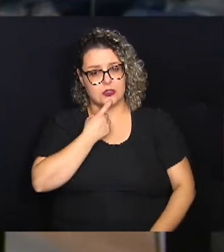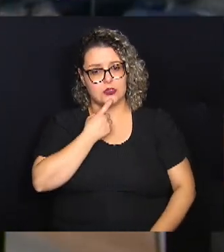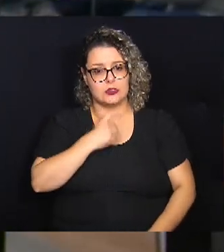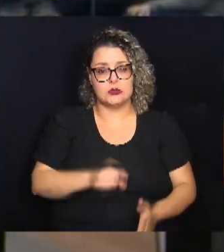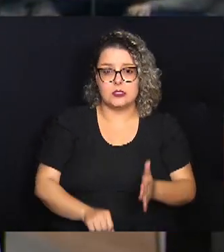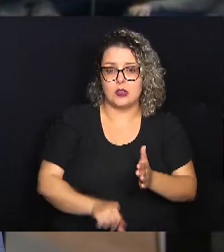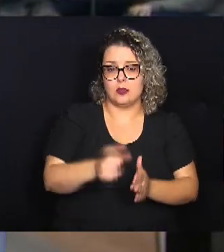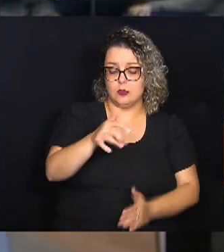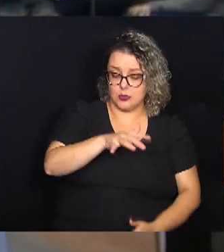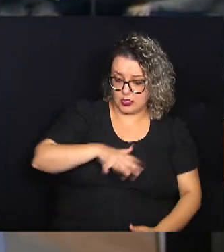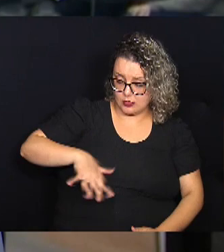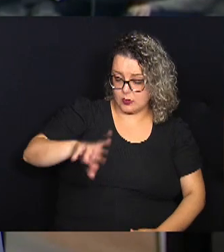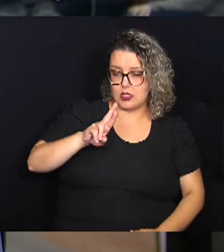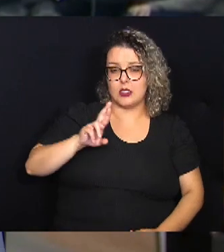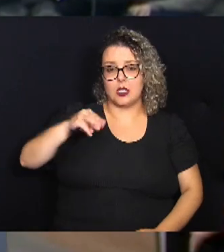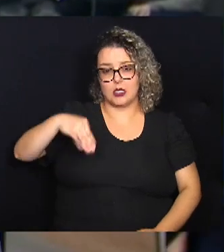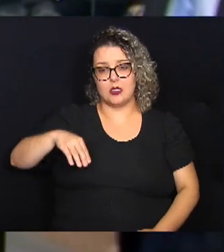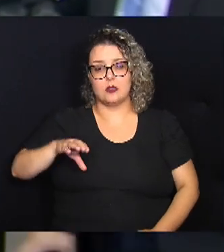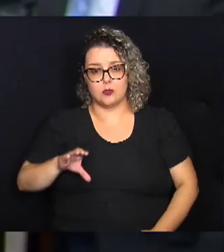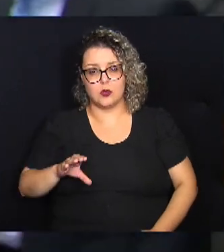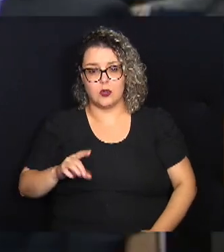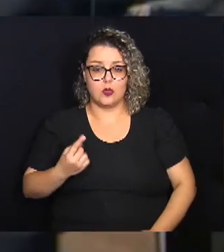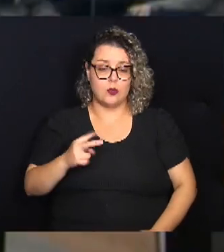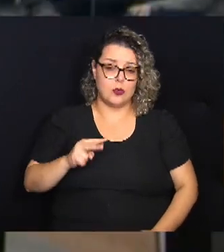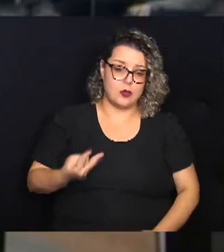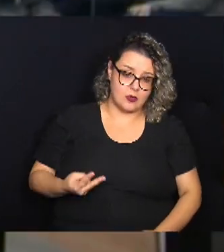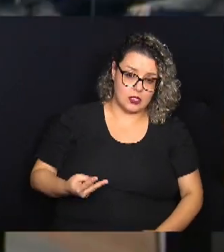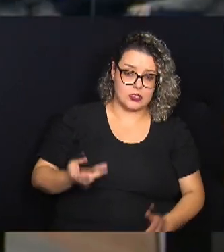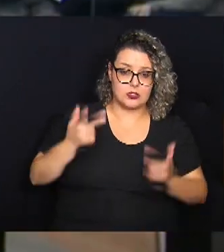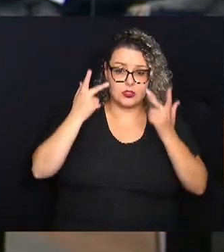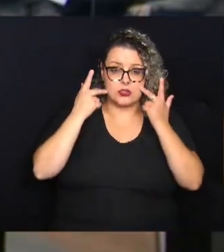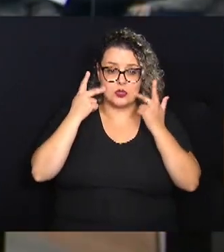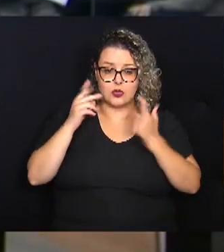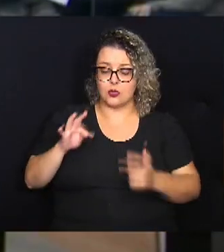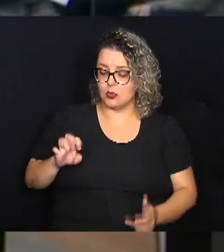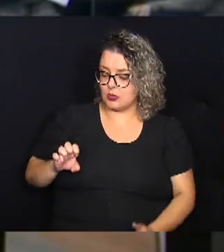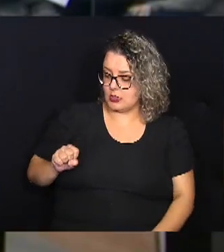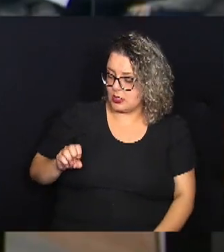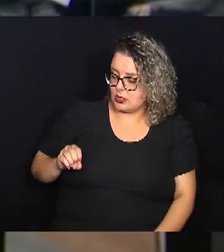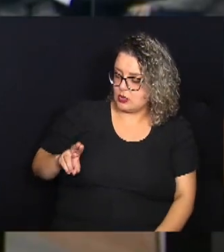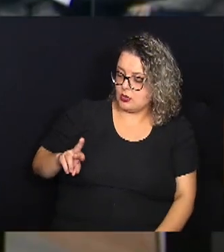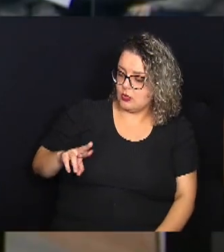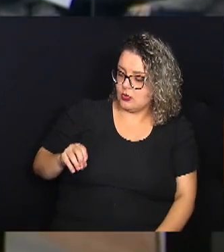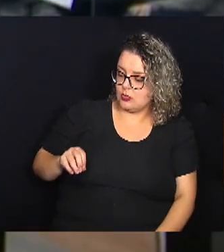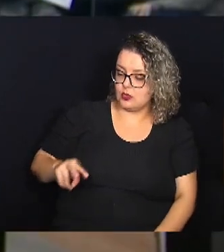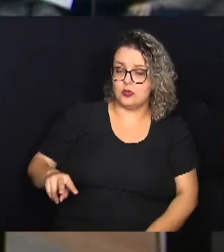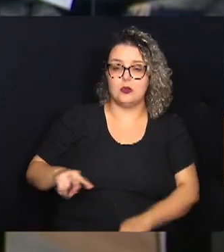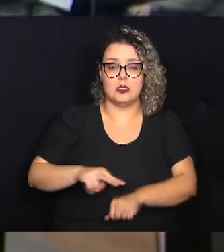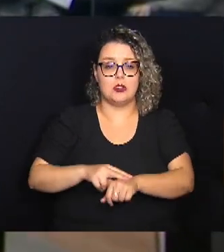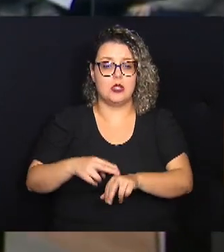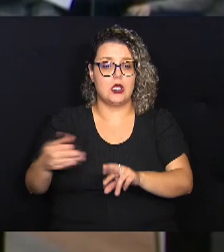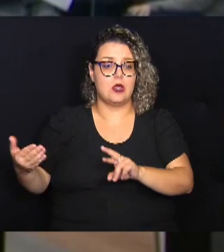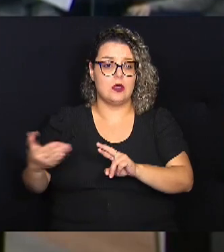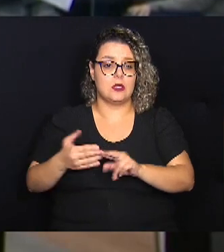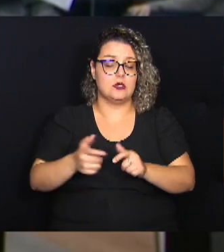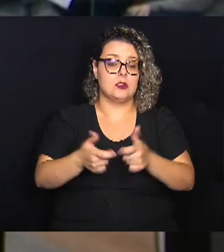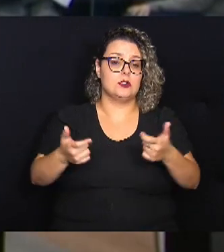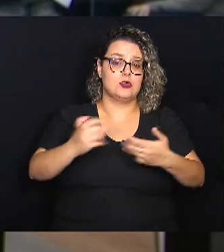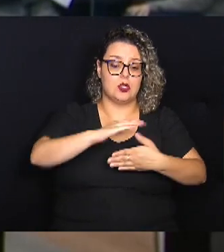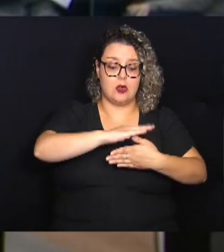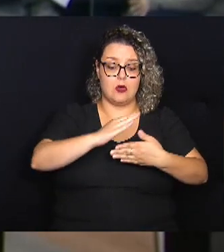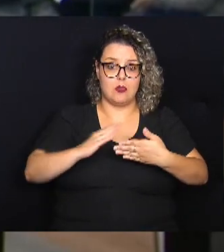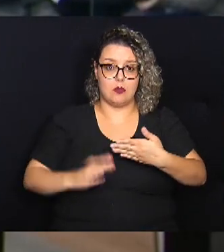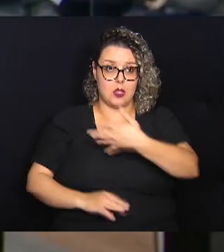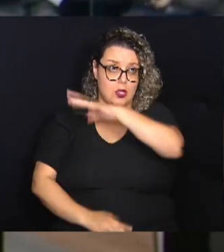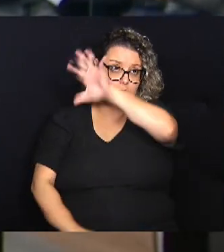aqui na região metropolitana, uma vez que geralmente os tesouros verdes são referências nas grandes matas, né? Na Amazônia,